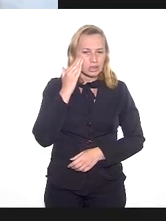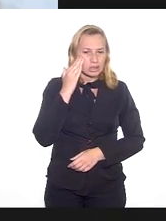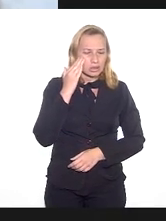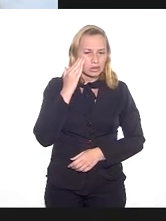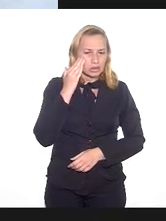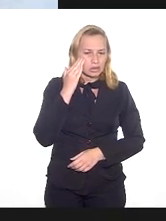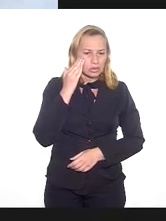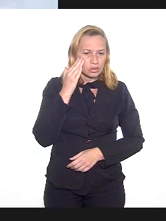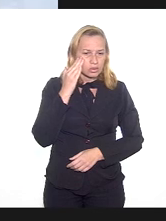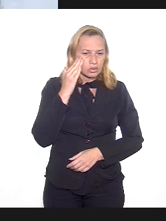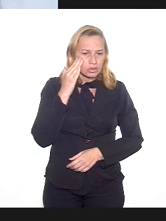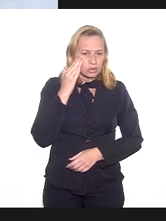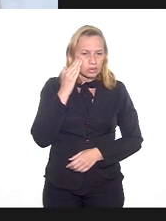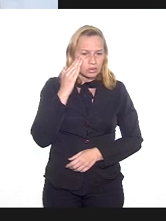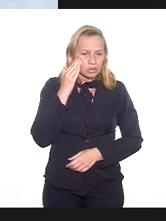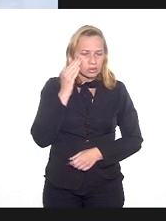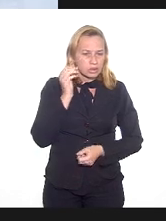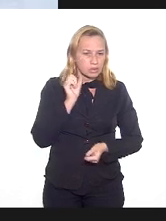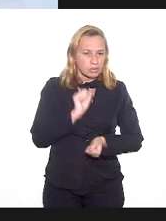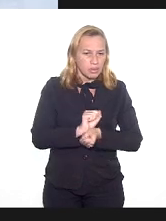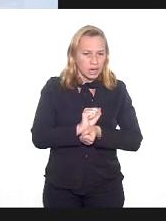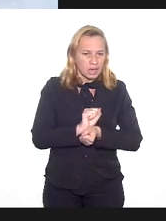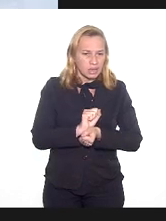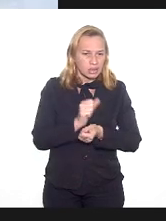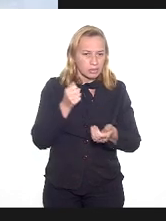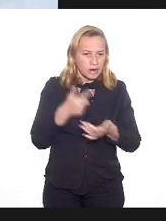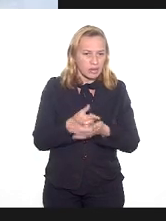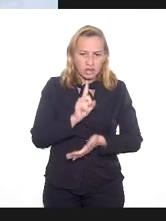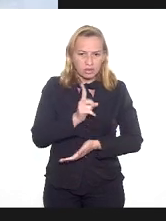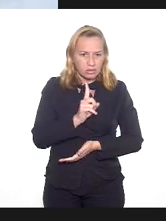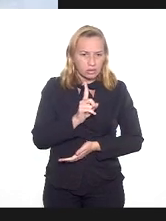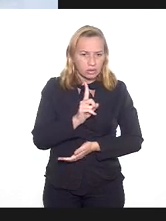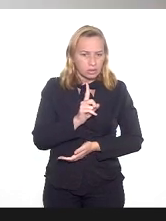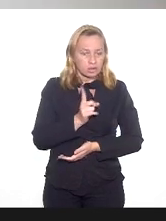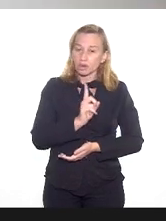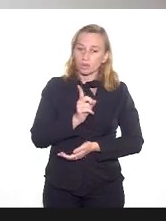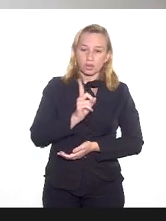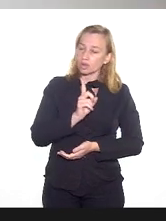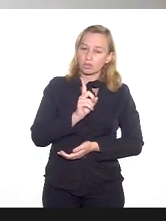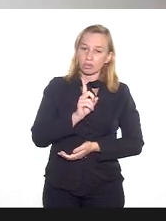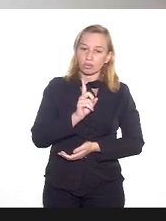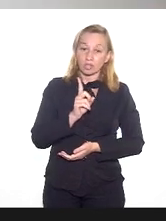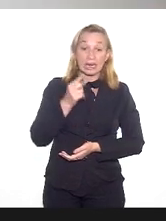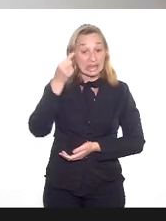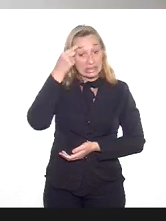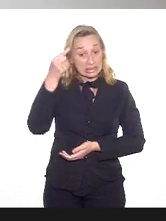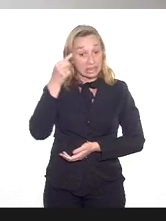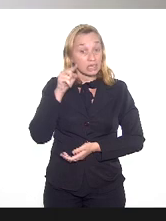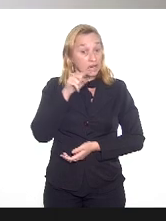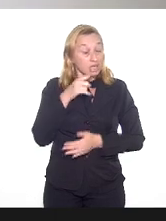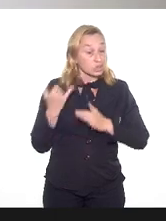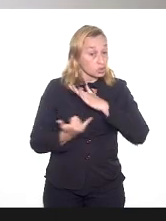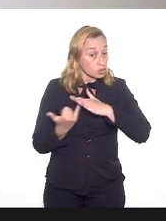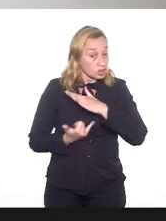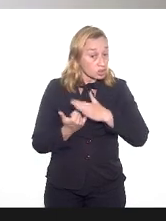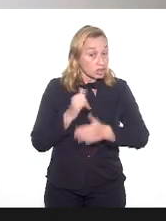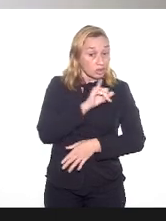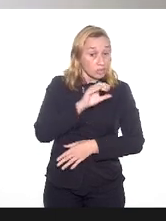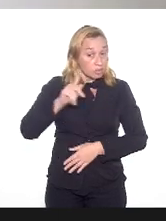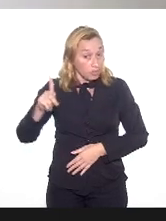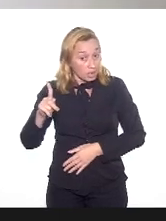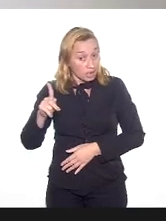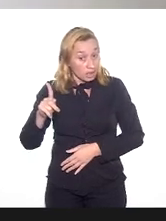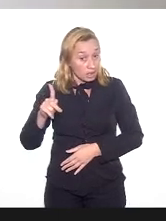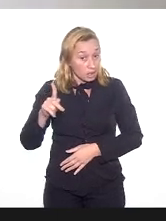Paribas não vai ter suspensão de pagamento algum, não, né? Não. A nossa ideia é que essas instituições, o MP